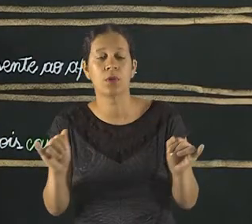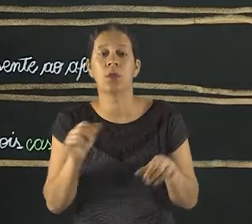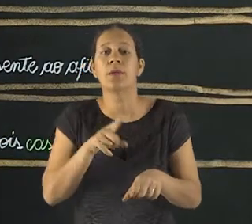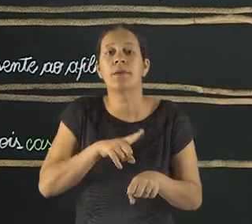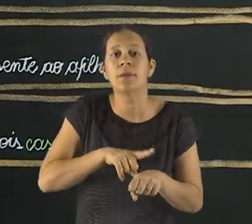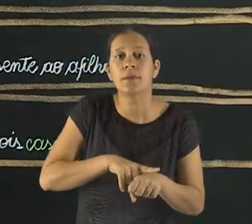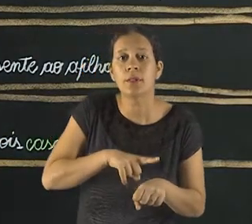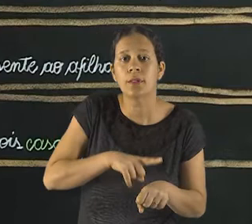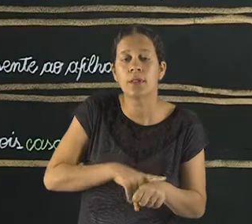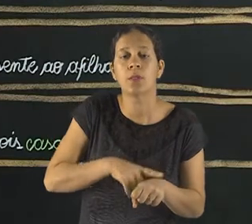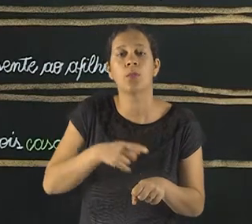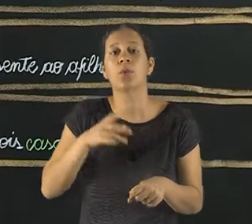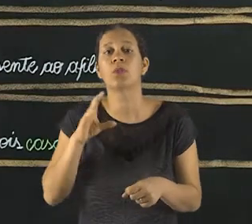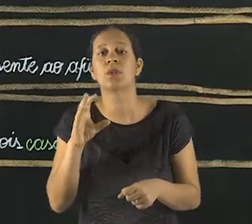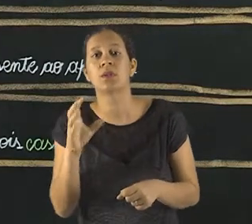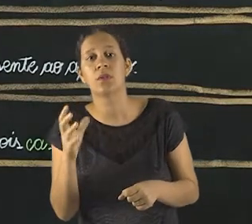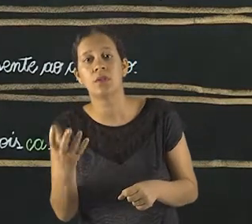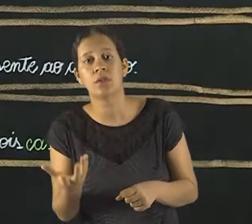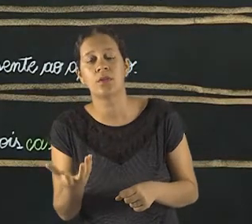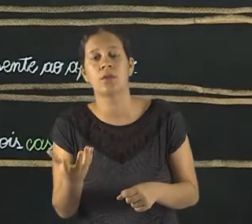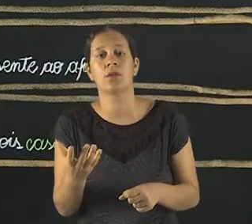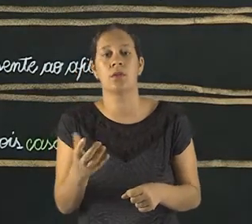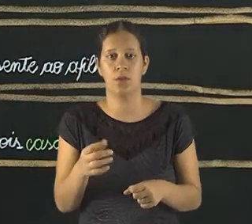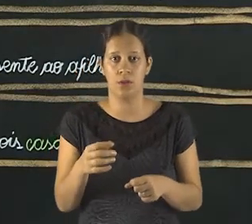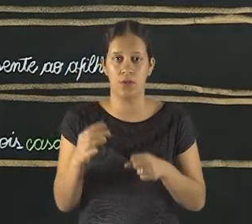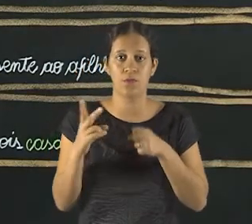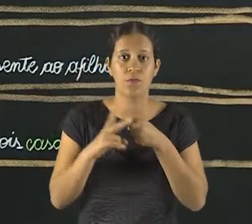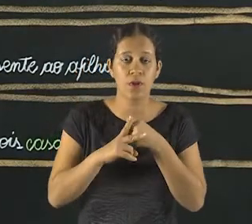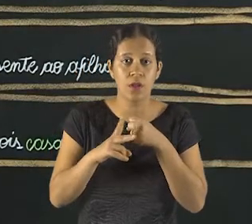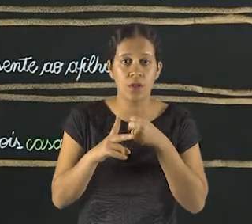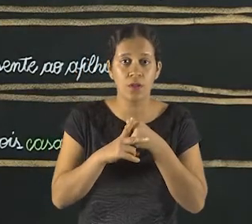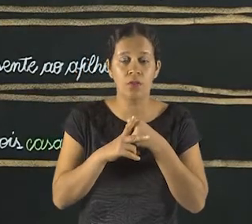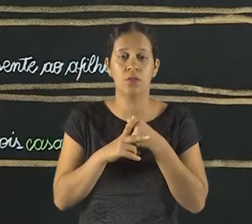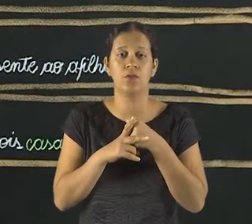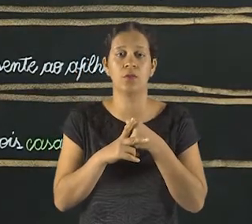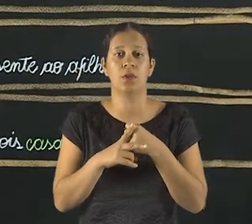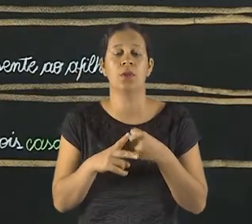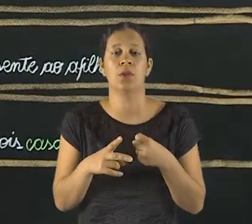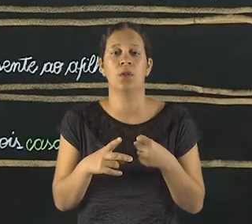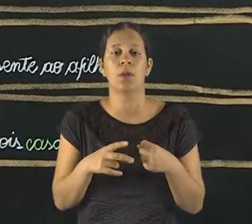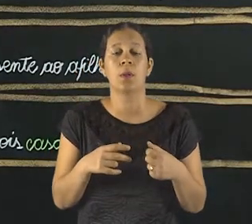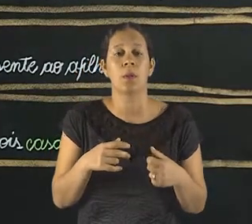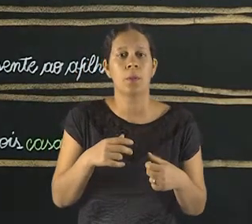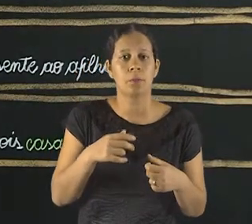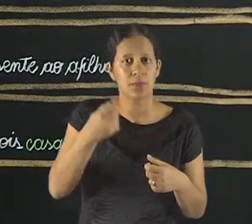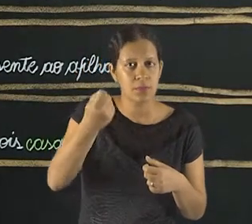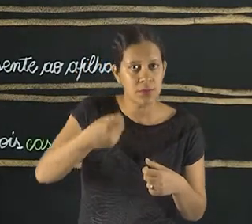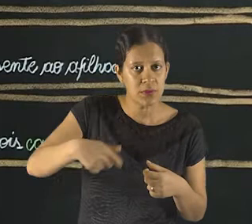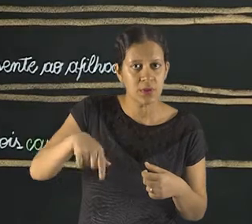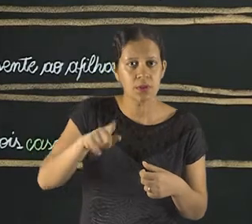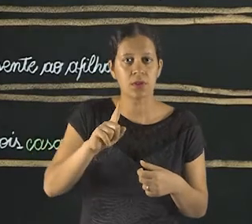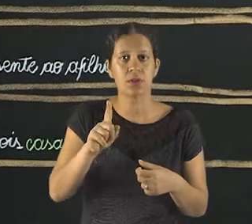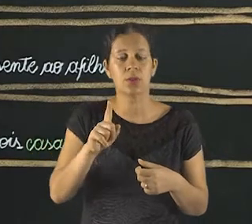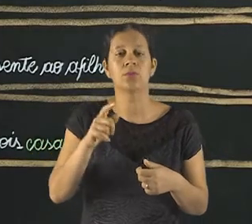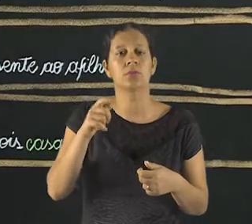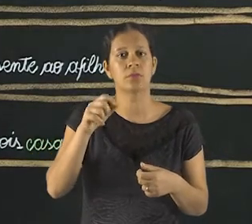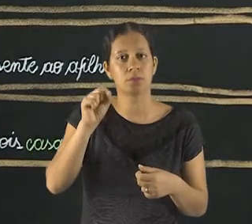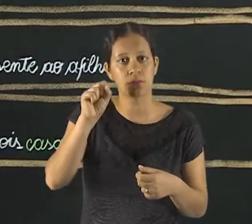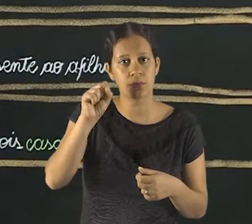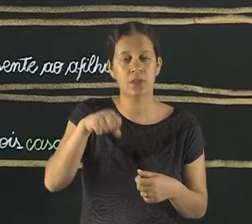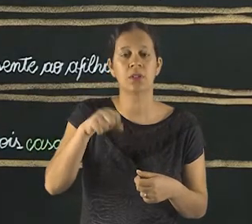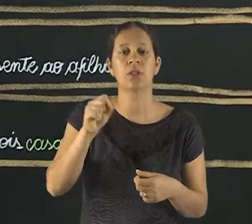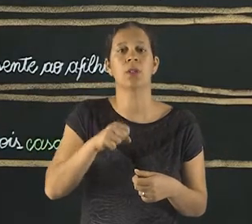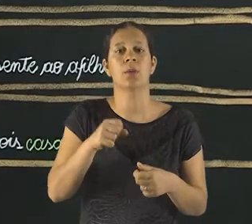aqui que indicam tempo, indicam sequência, que são complementos de valor adverbial. Eles são indispensáveis? Não, mas eles ajudam